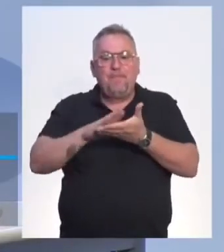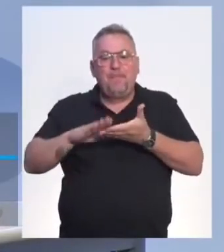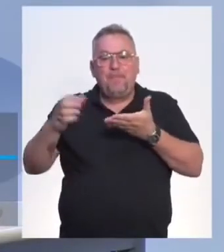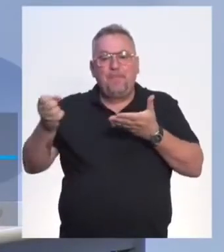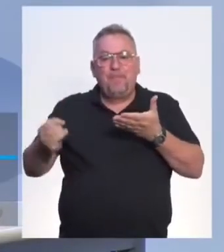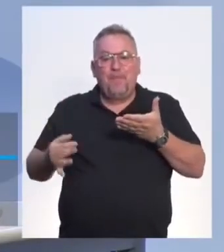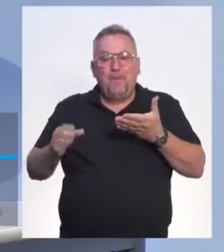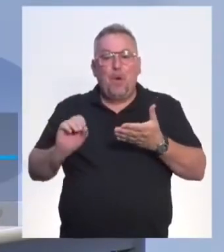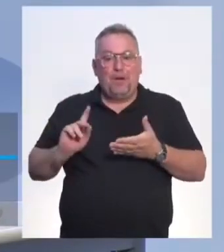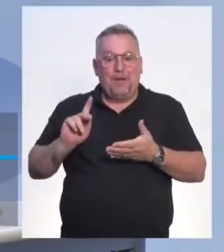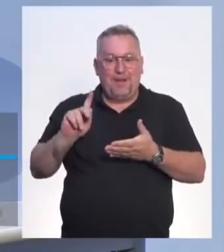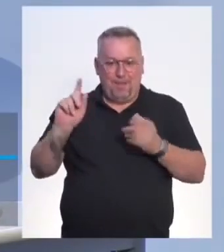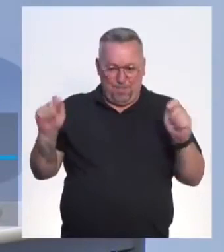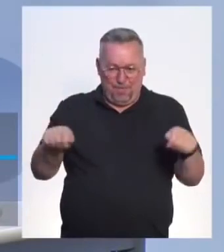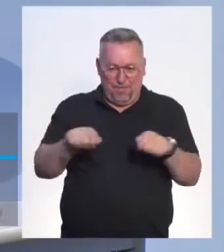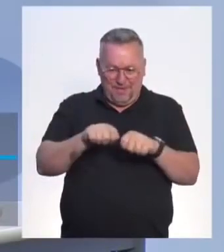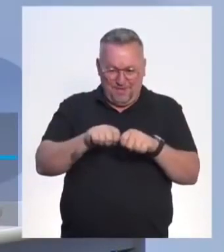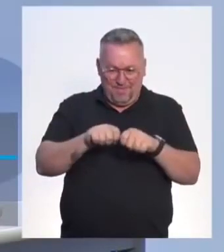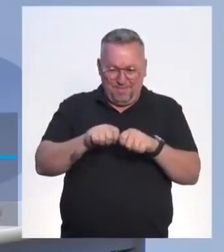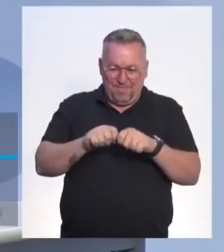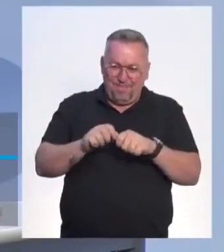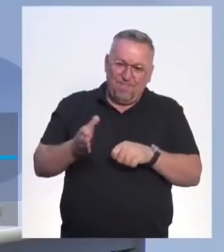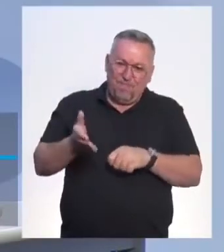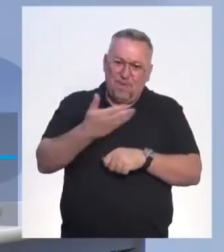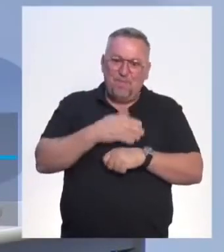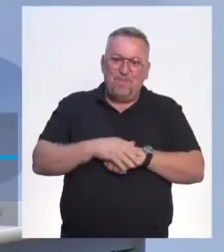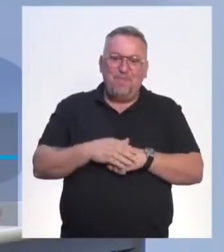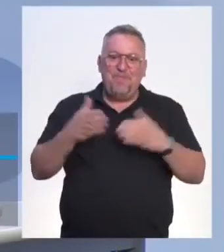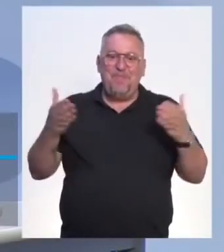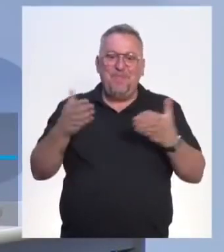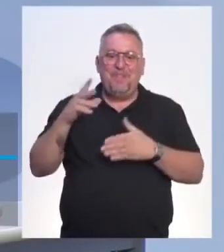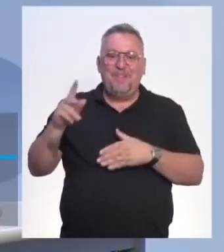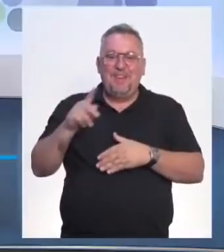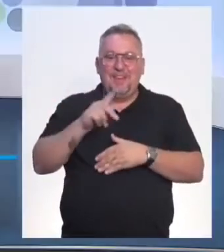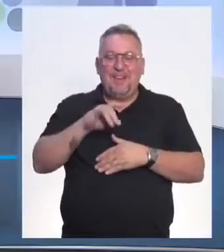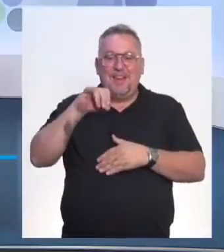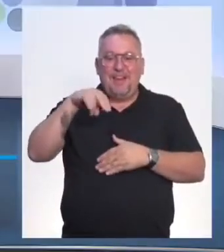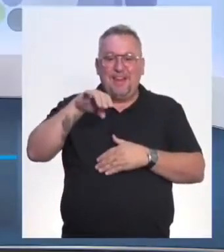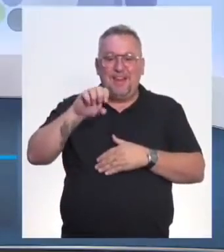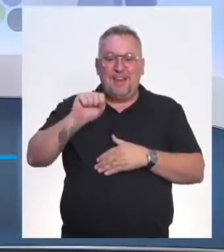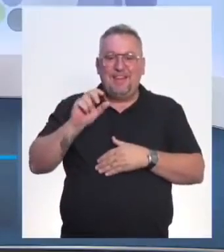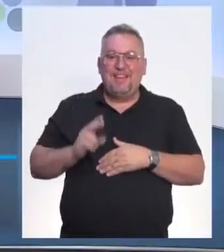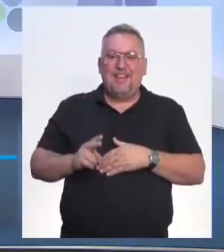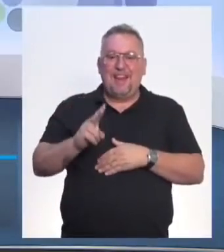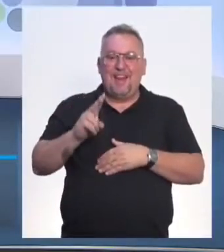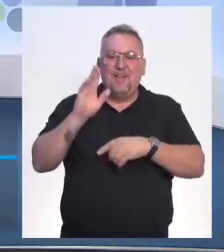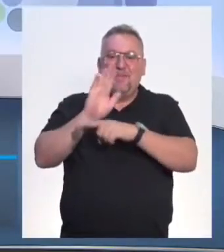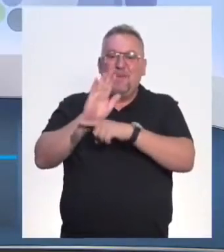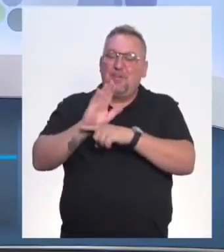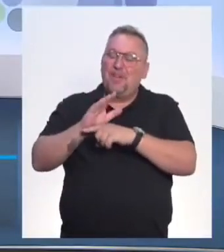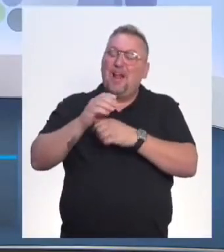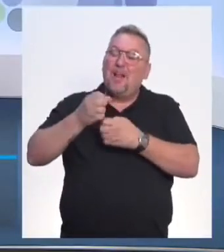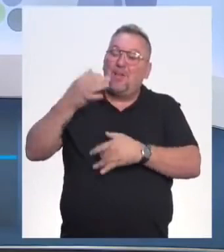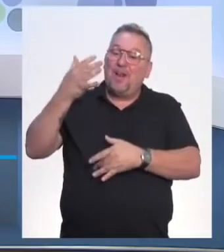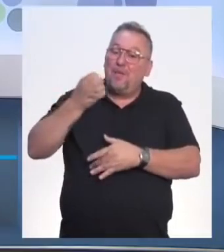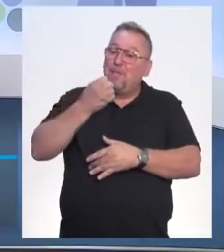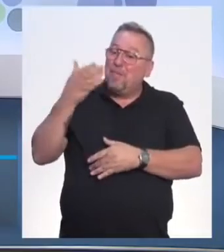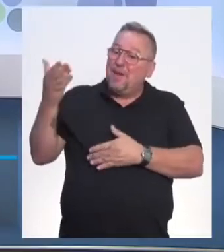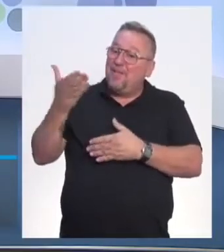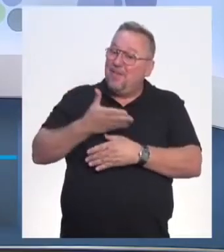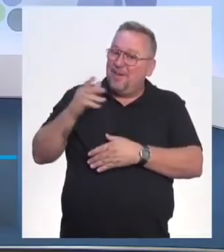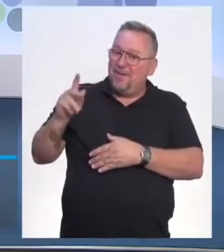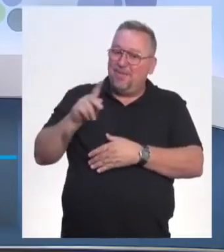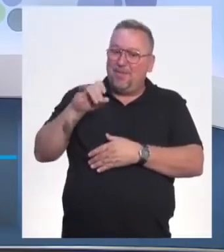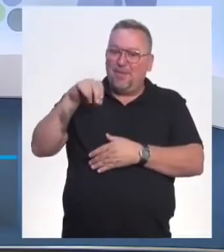bom? Estão prontos para fazer atividades? Bom, conto hoje com a presença da professora Inês, sempre, para me ajudar no chat. Bem-vinda, professora